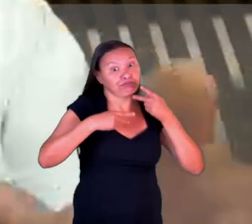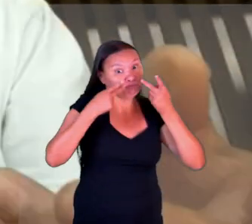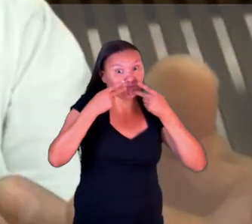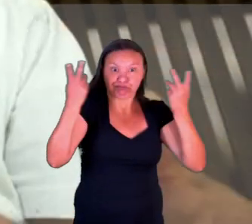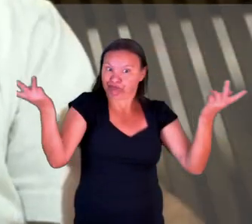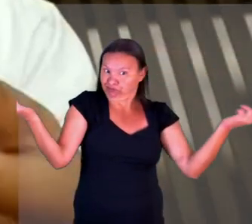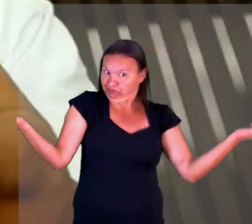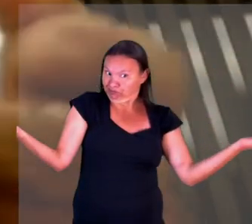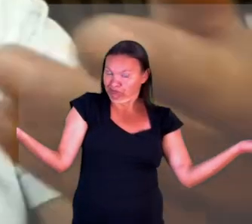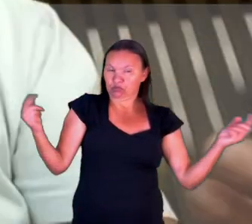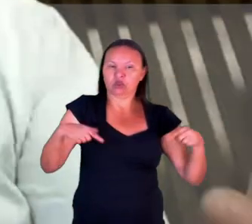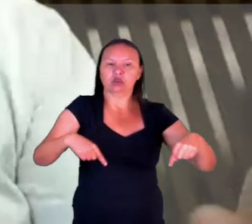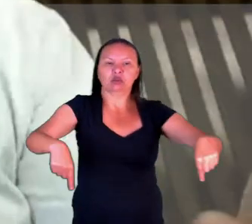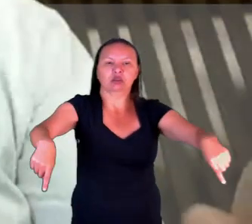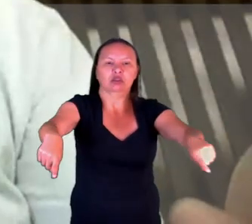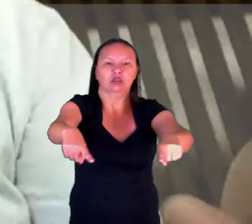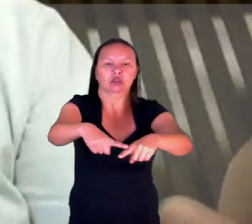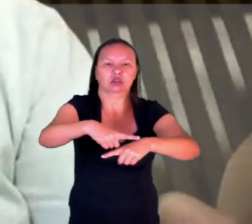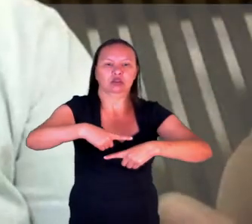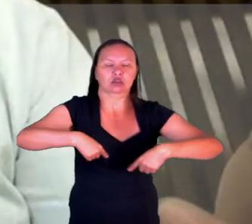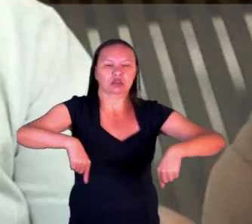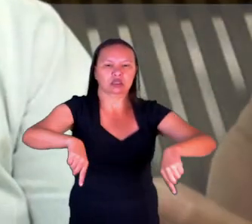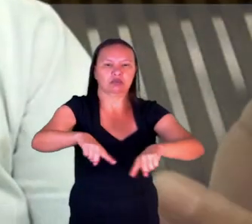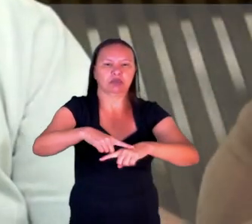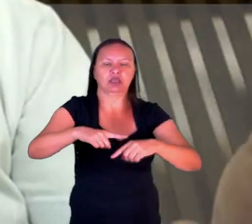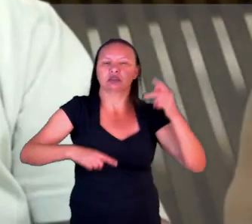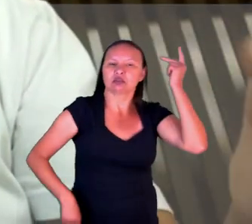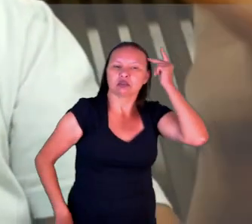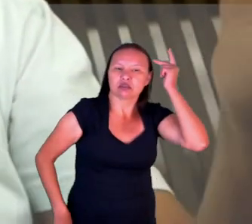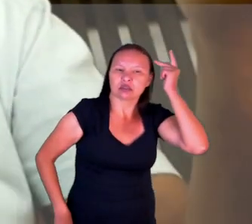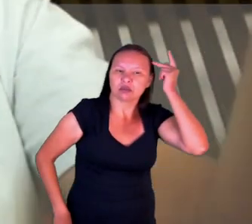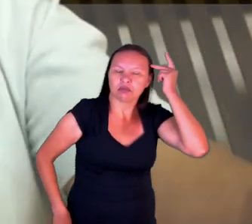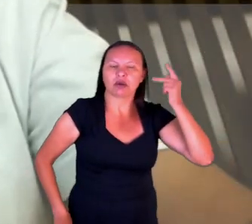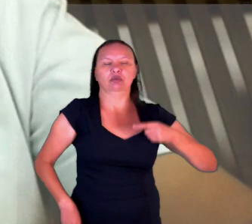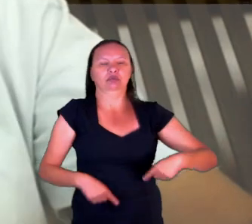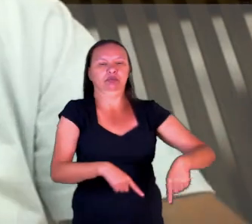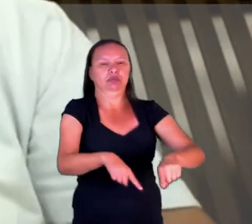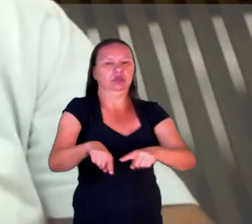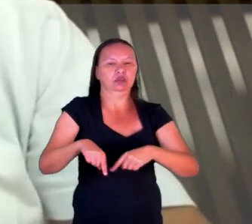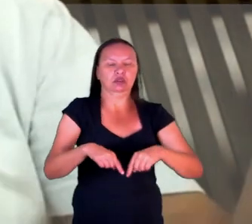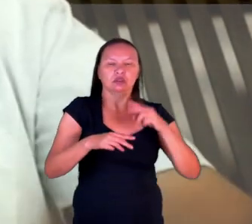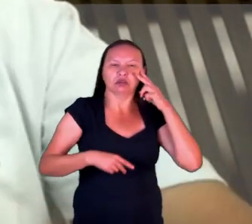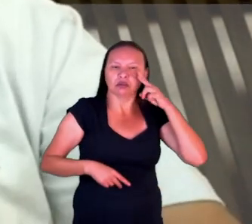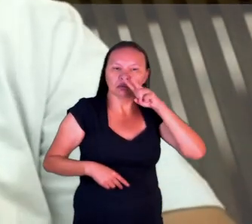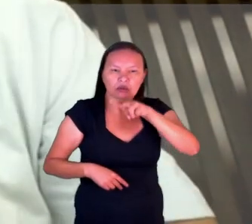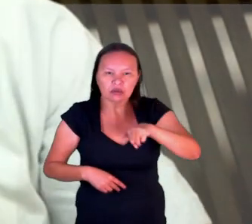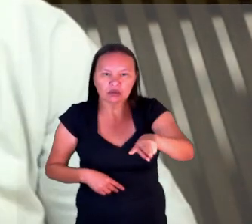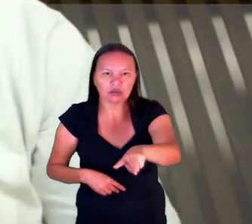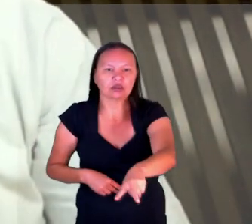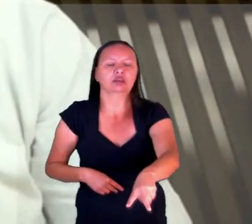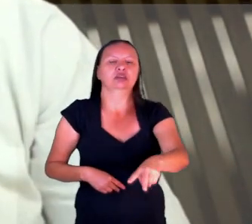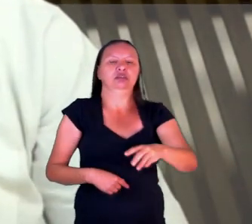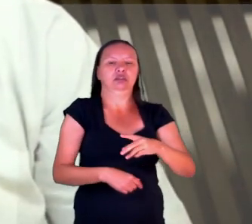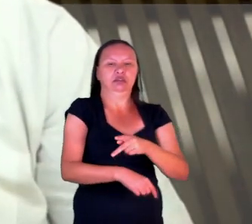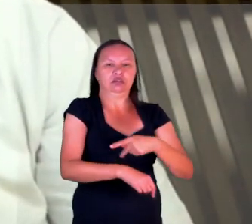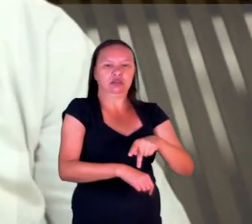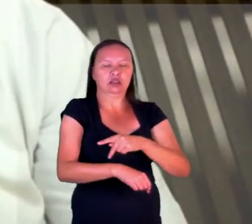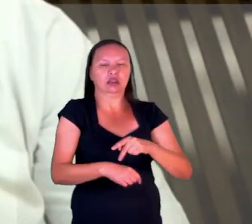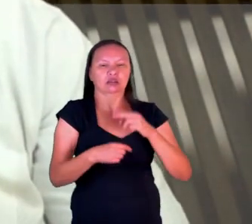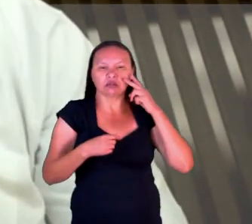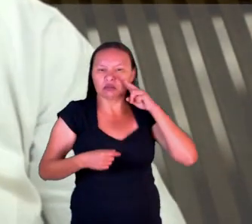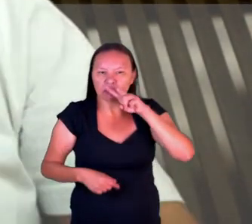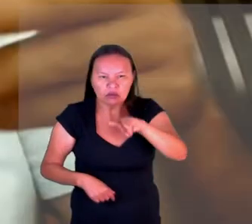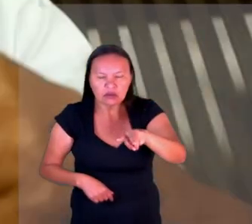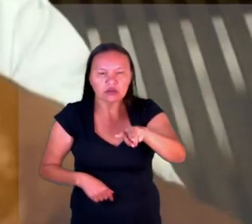esse seria o espaço de São Paulo que teria que que eh que que o que a sociedade enxerga que o estado enxerga como nicho de